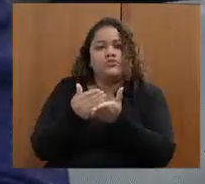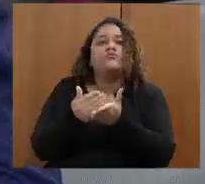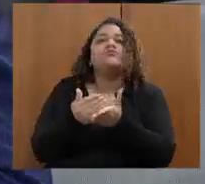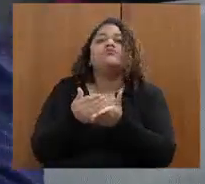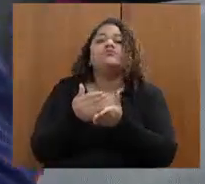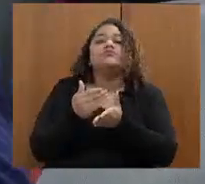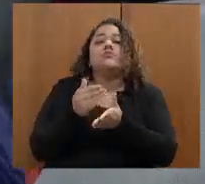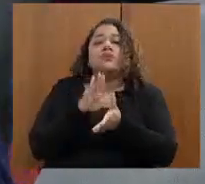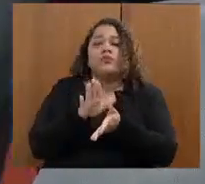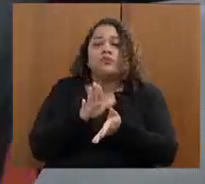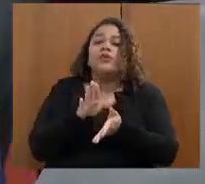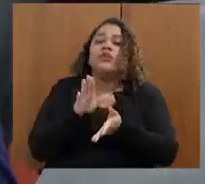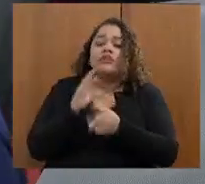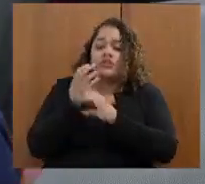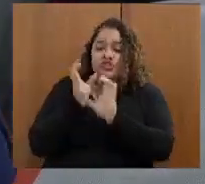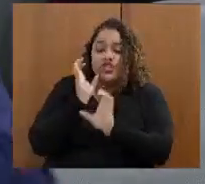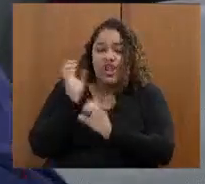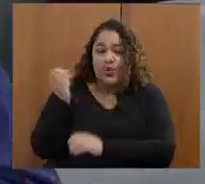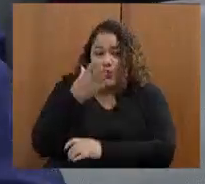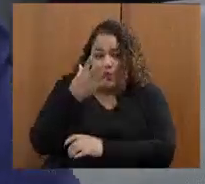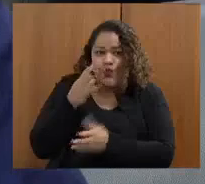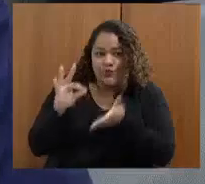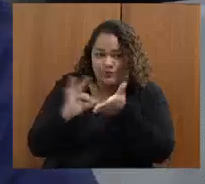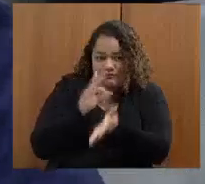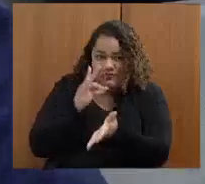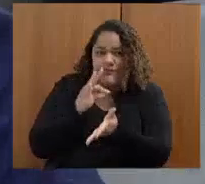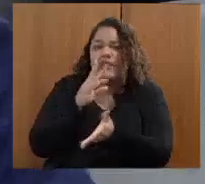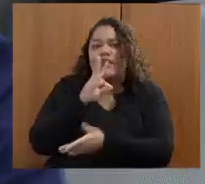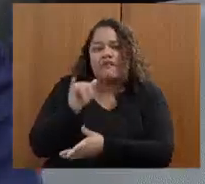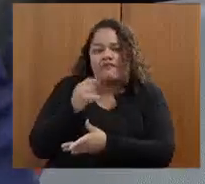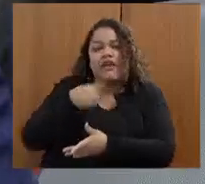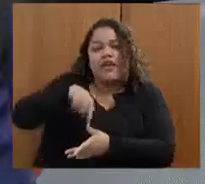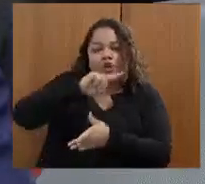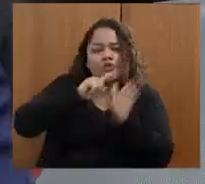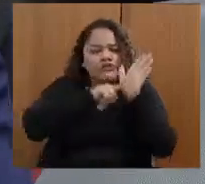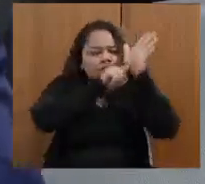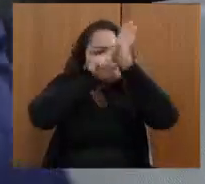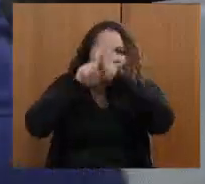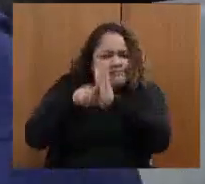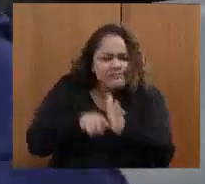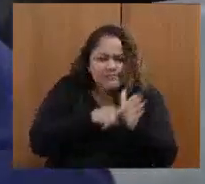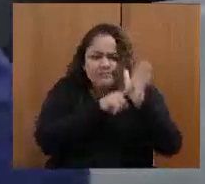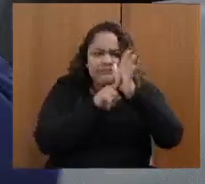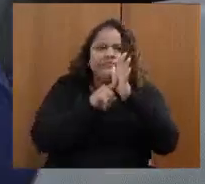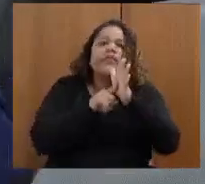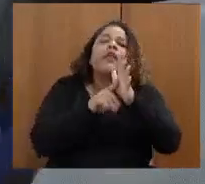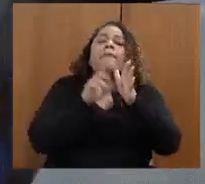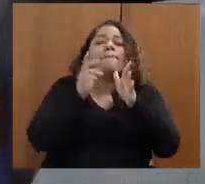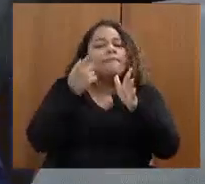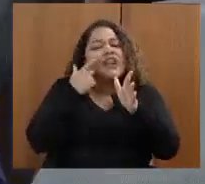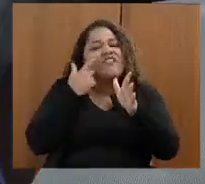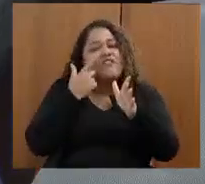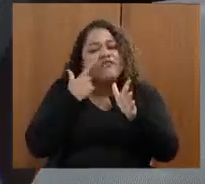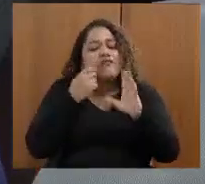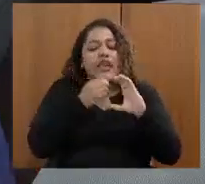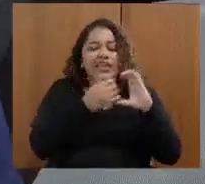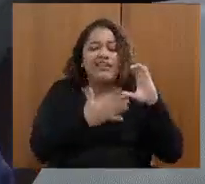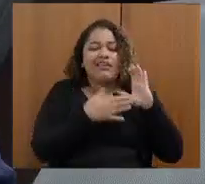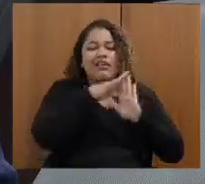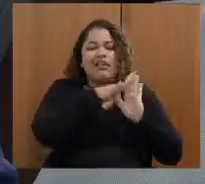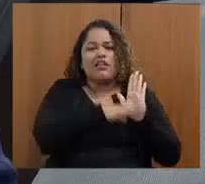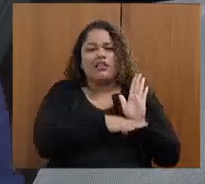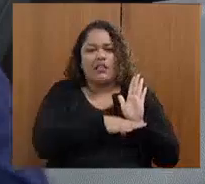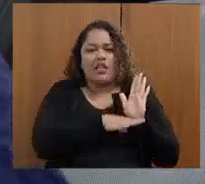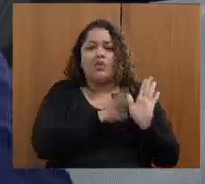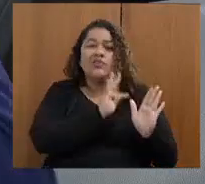que agora serão contratados nós vamos fazer um novo diagnóstico de rede para que tenhamos critérios técnicos para o atendimento das nossas